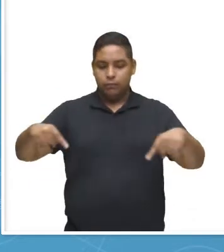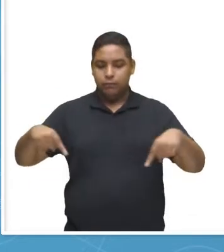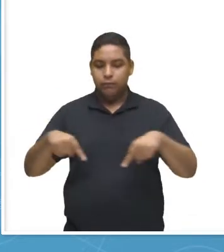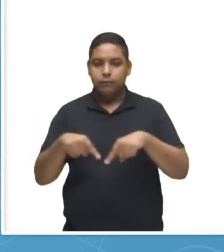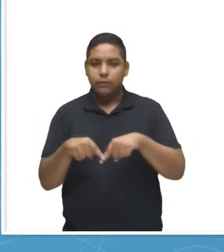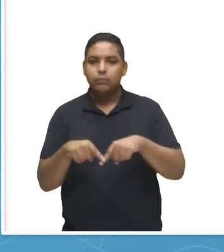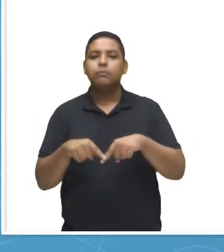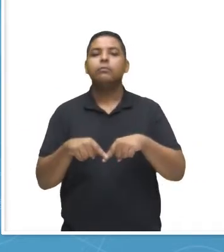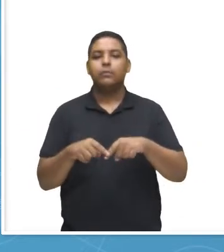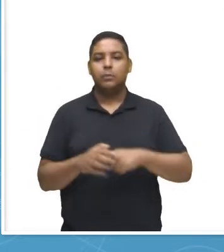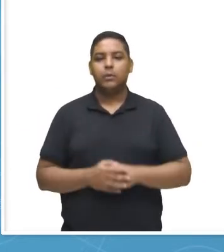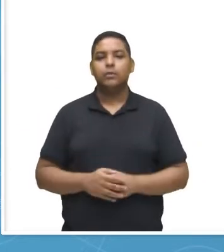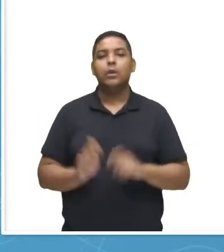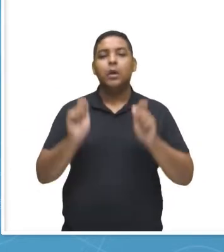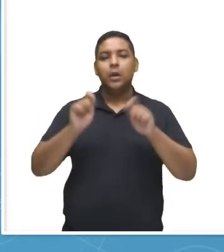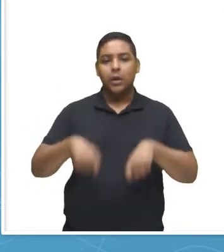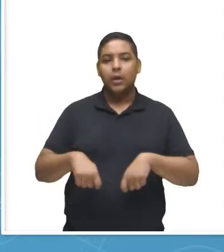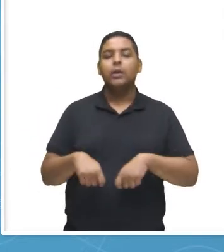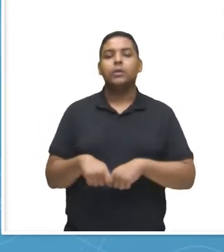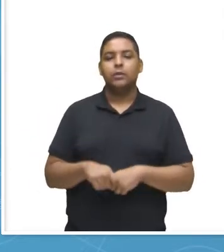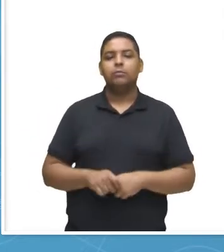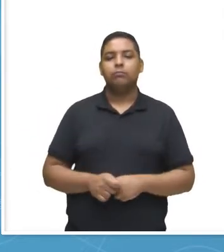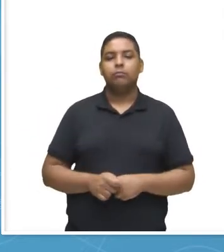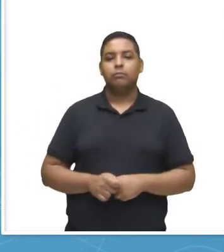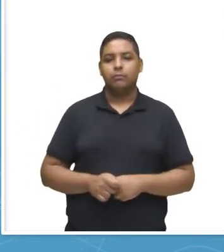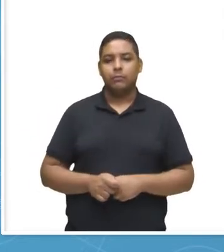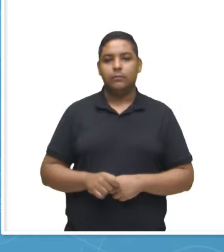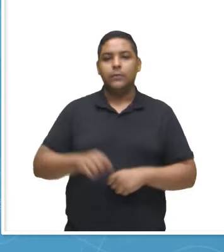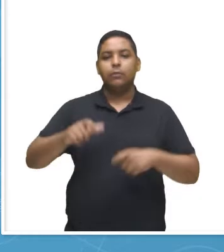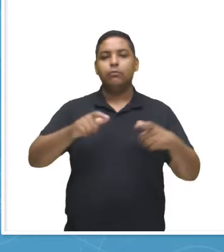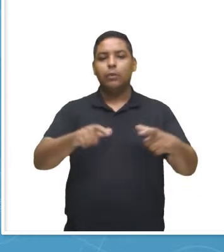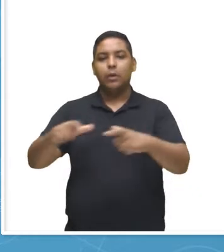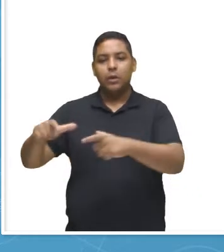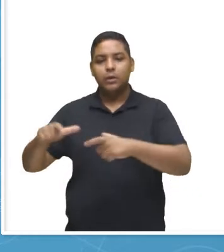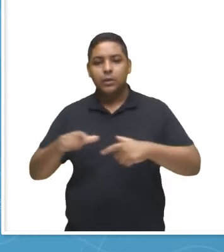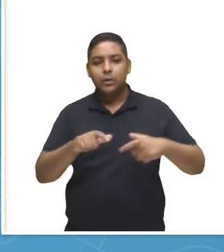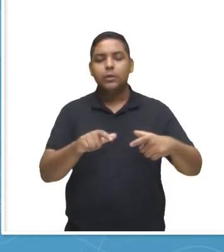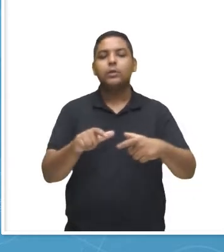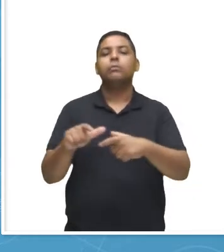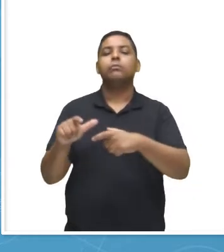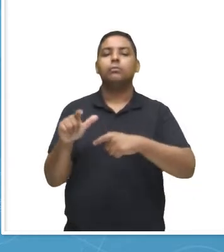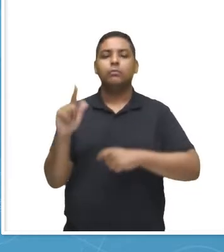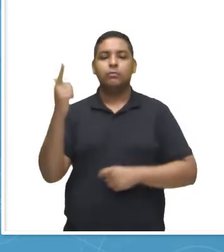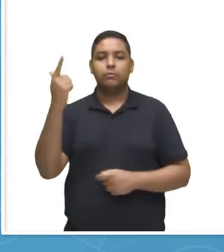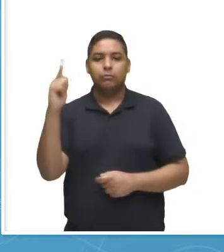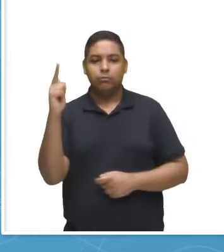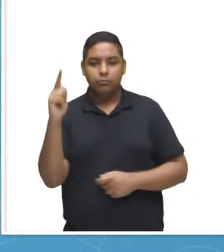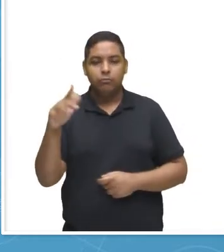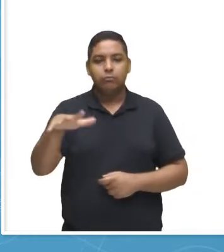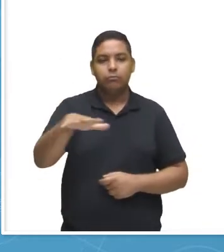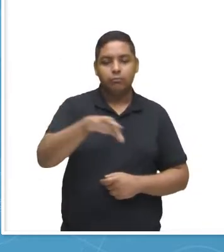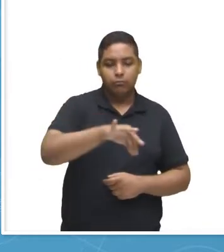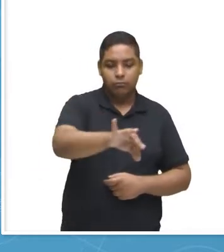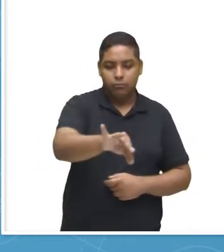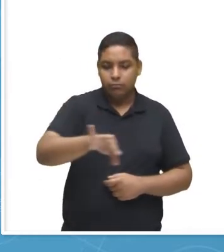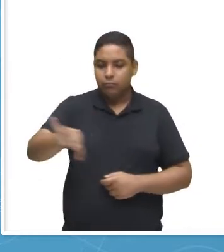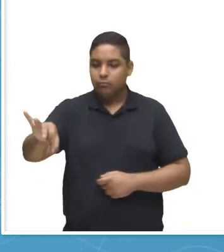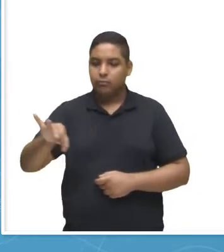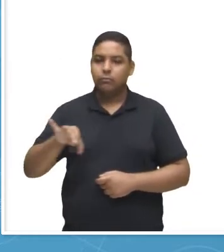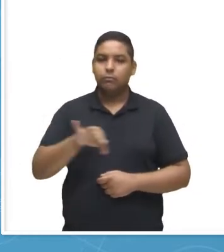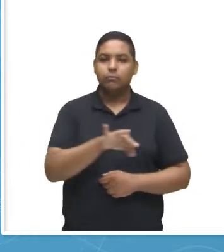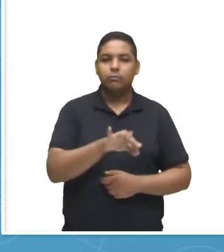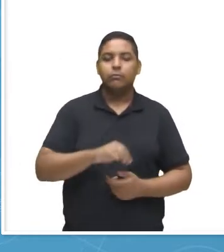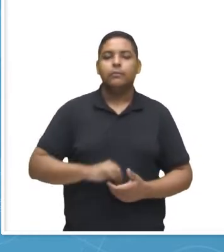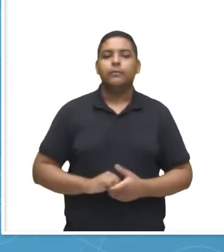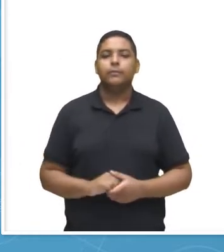a precisão de seu uso nas localizações geográficas. Pessoal, vamos pensar um pouquinho aí, é importante essa parte de definição e